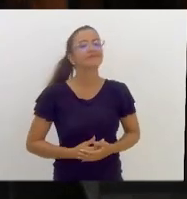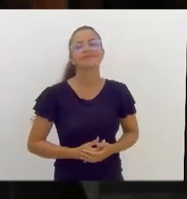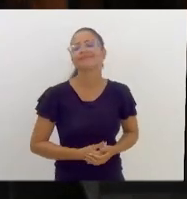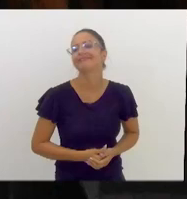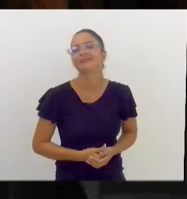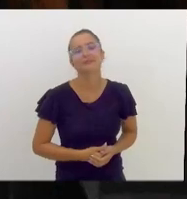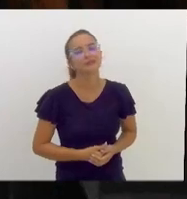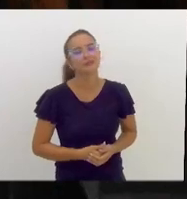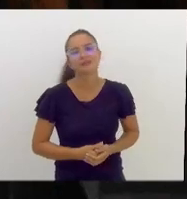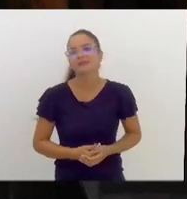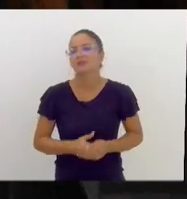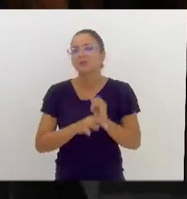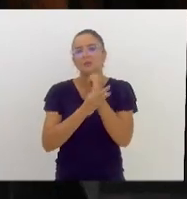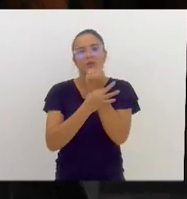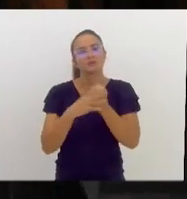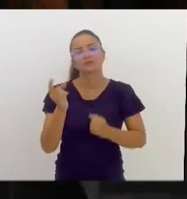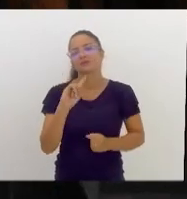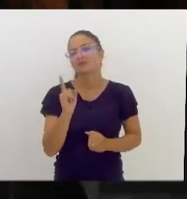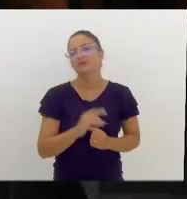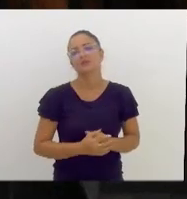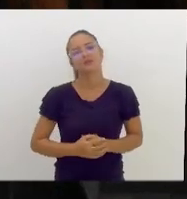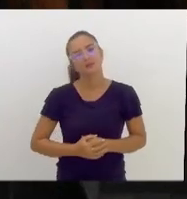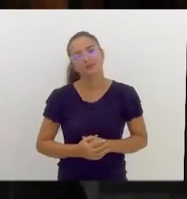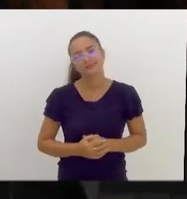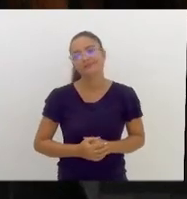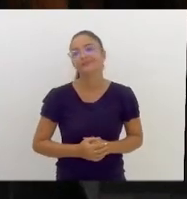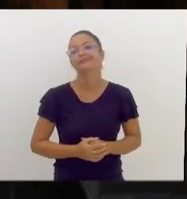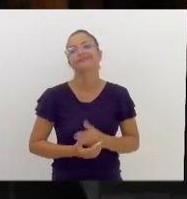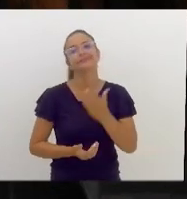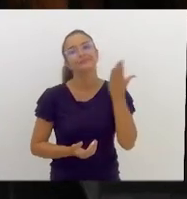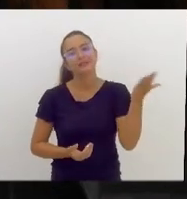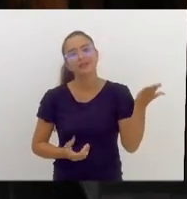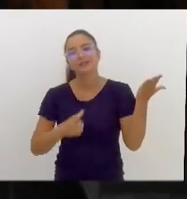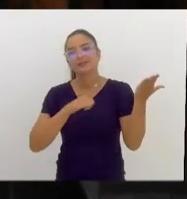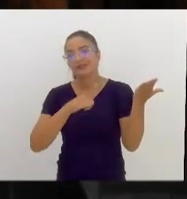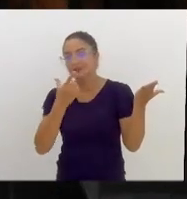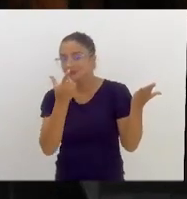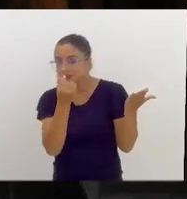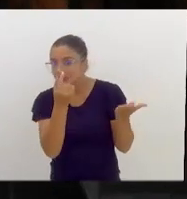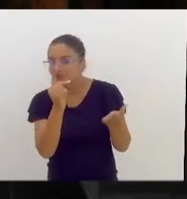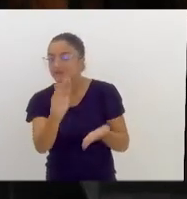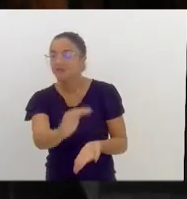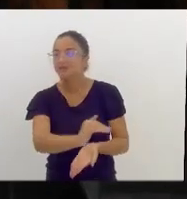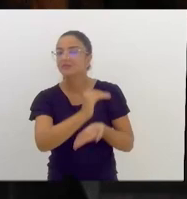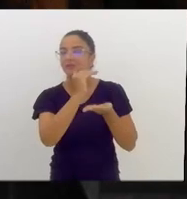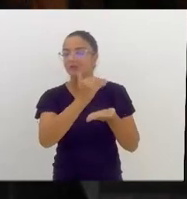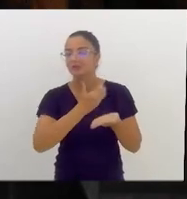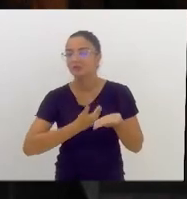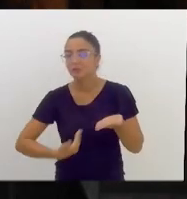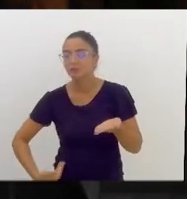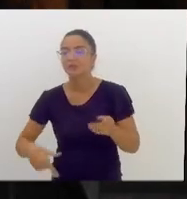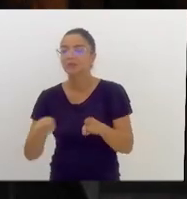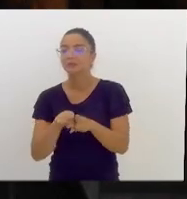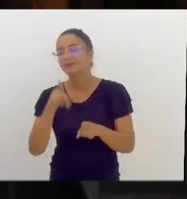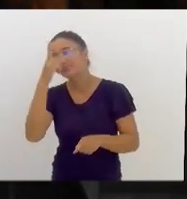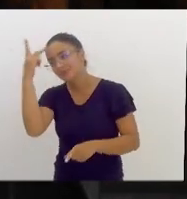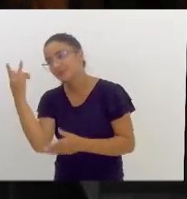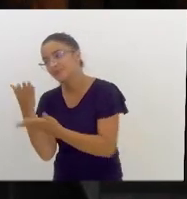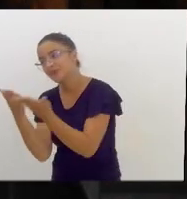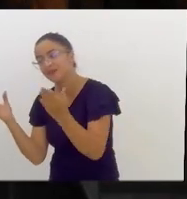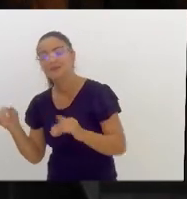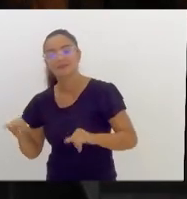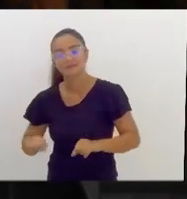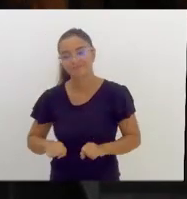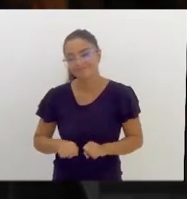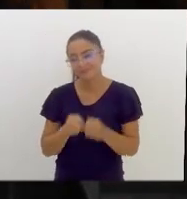que oneram os cofres públicos e, portanto, oneram a própria população, que, além de pagar a